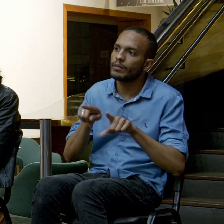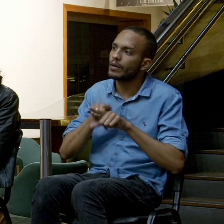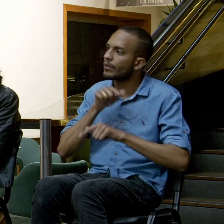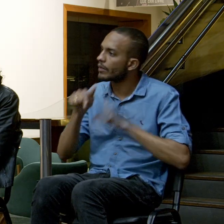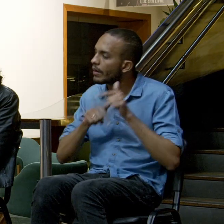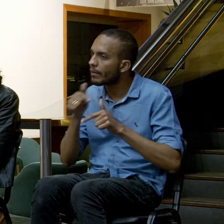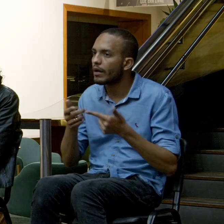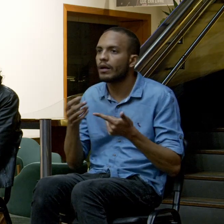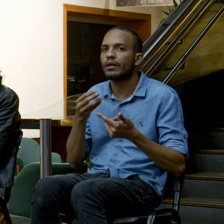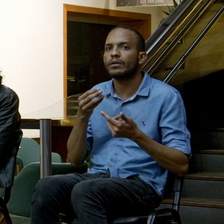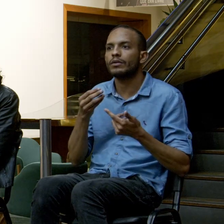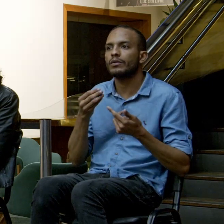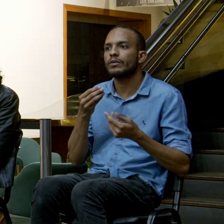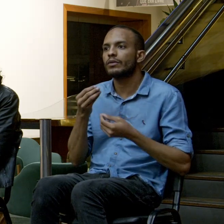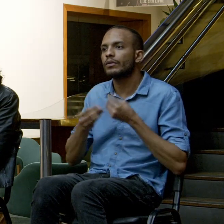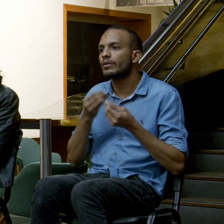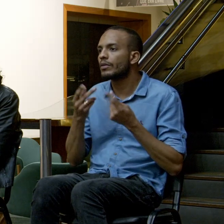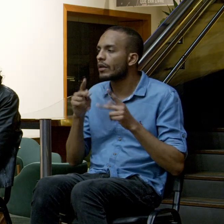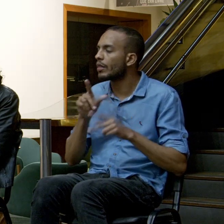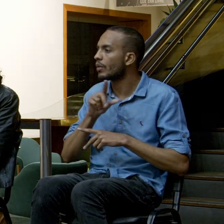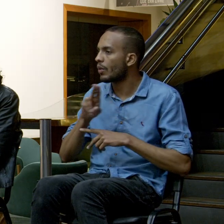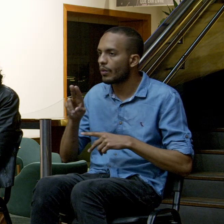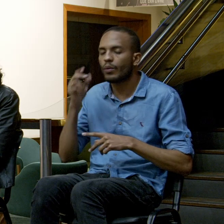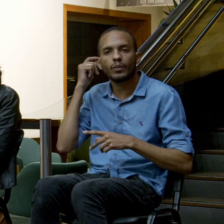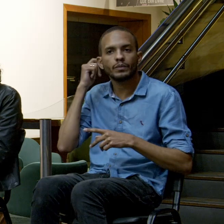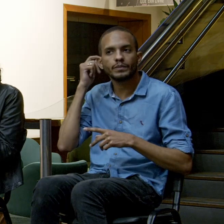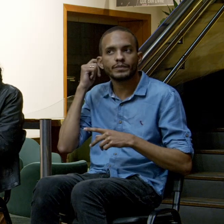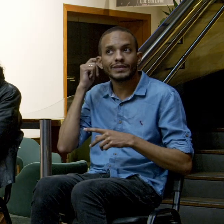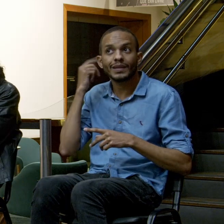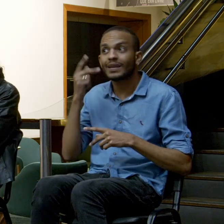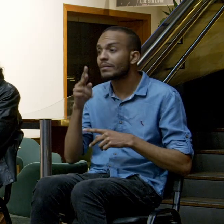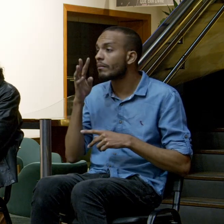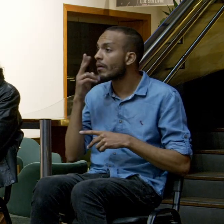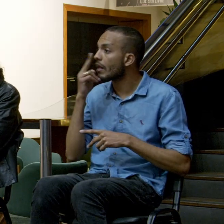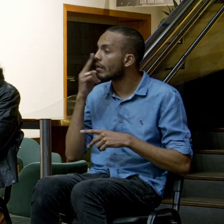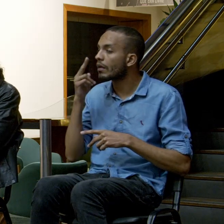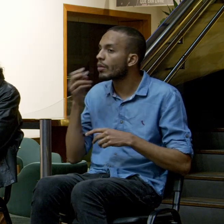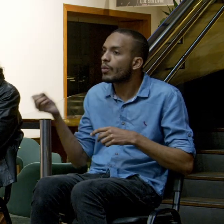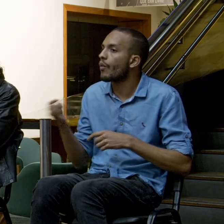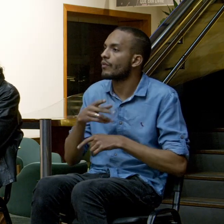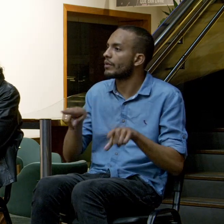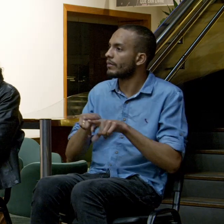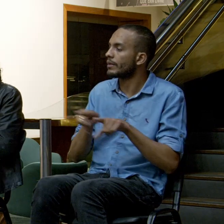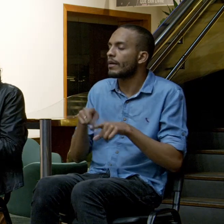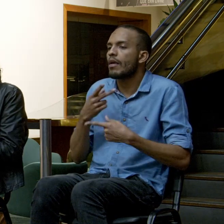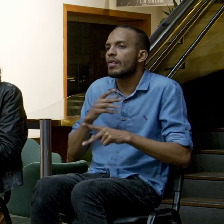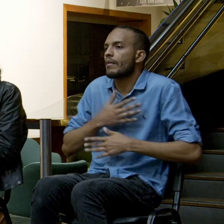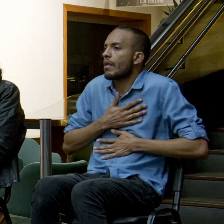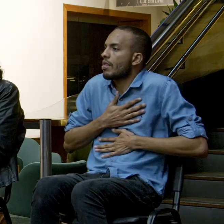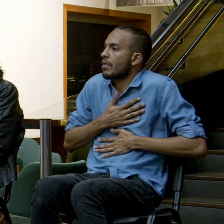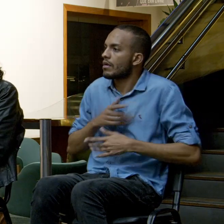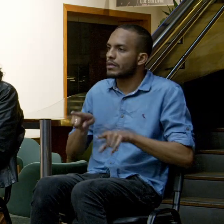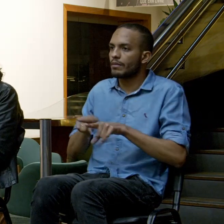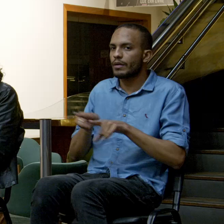trabalho como o Glu Glu Glu e ele parecer extremamente atual nesse prazer e dor de